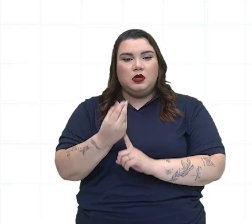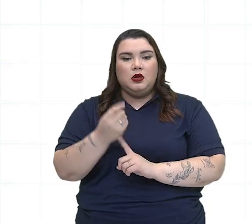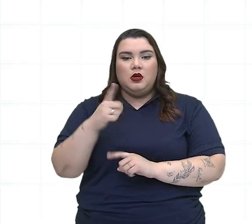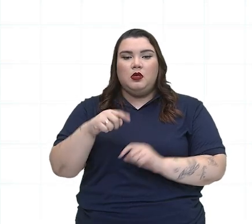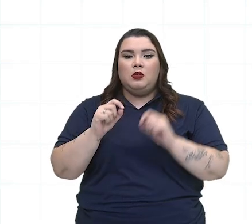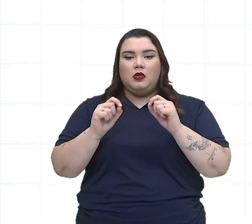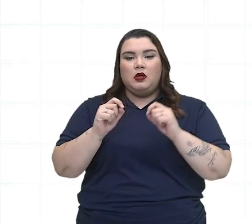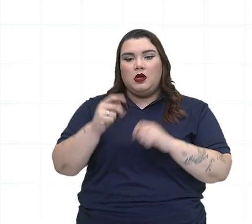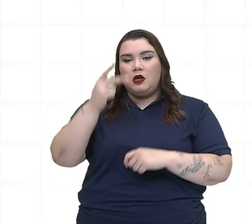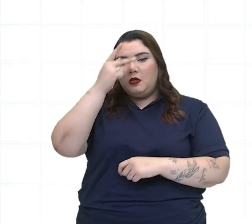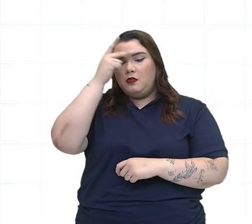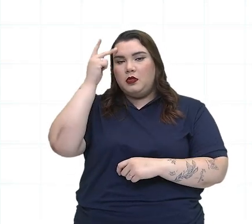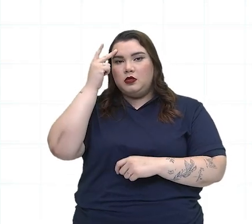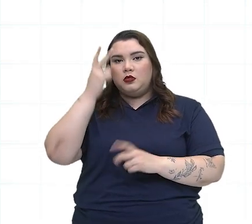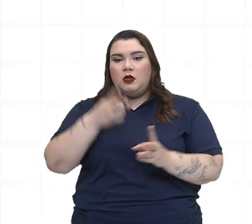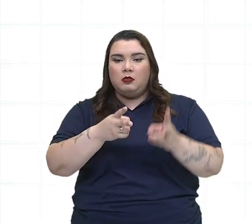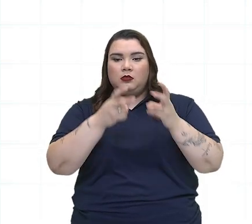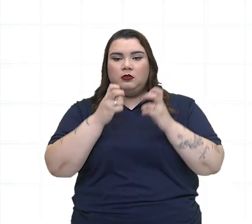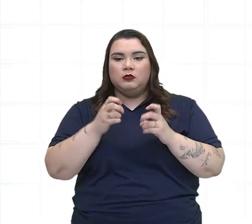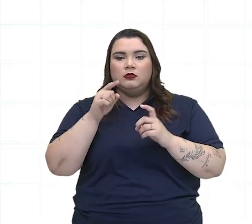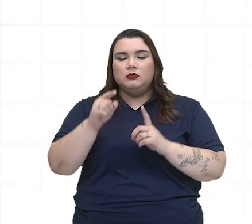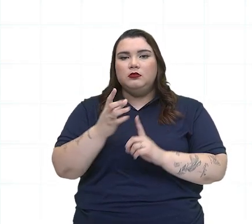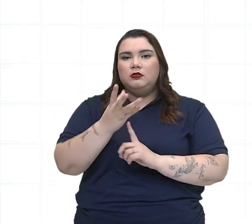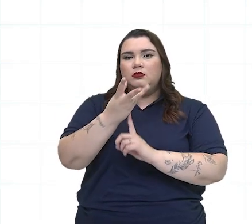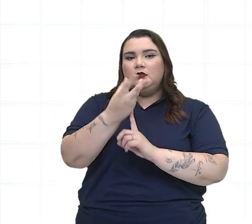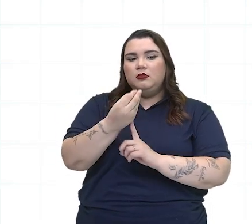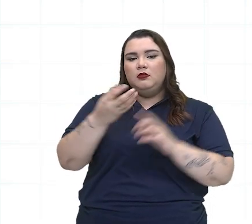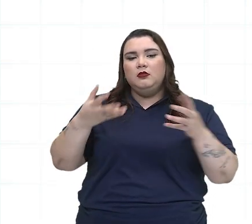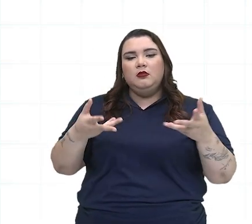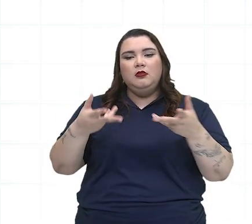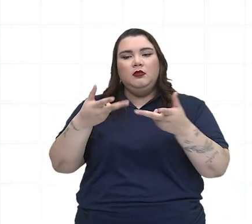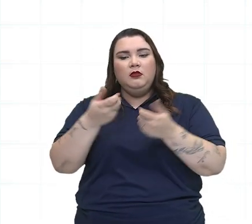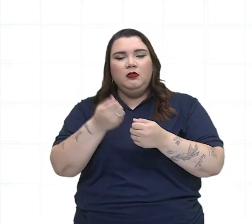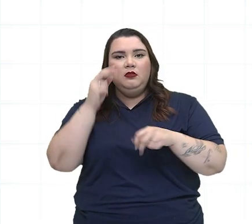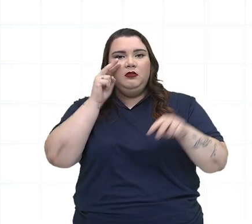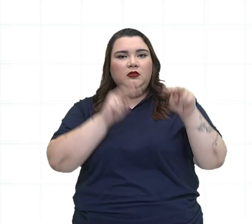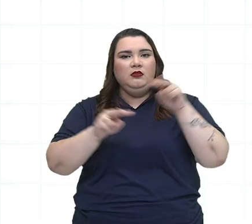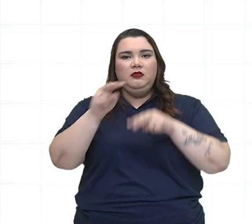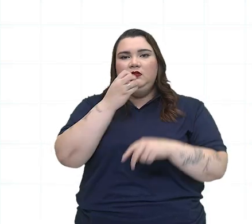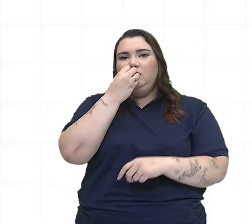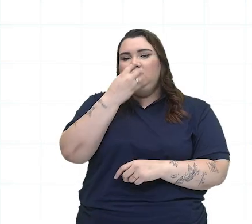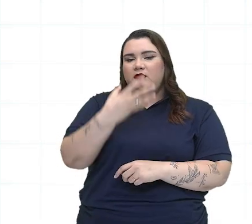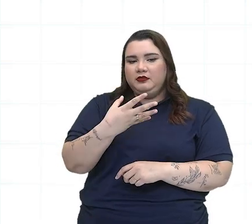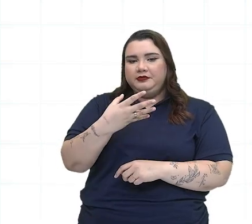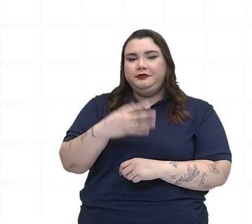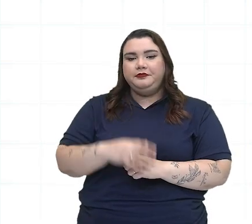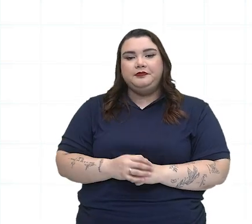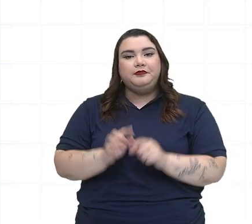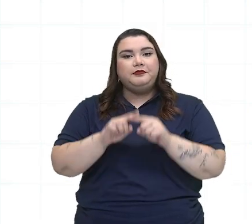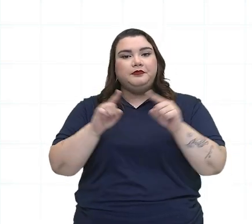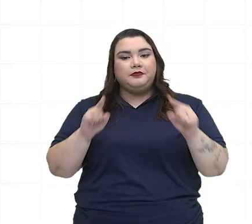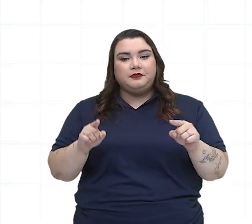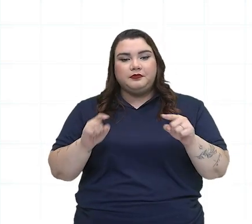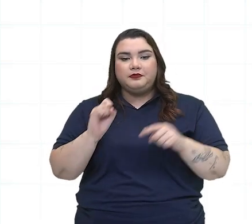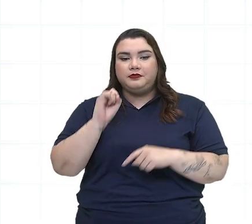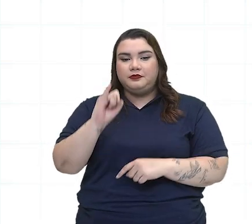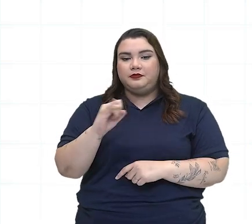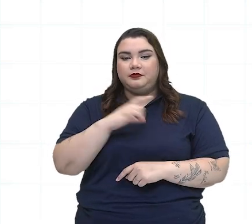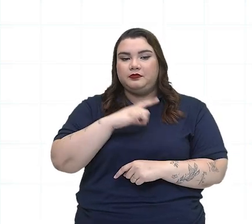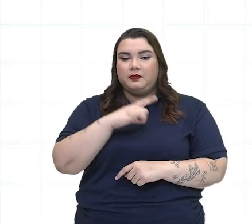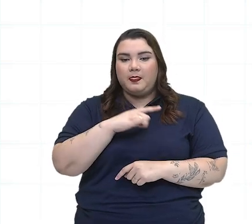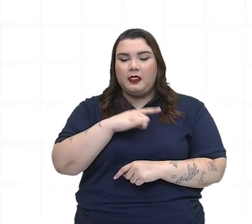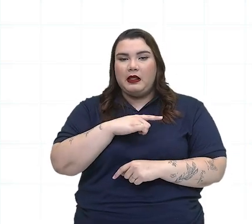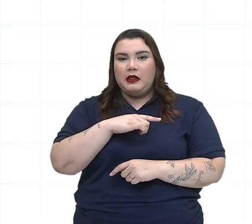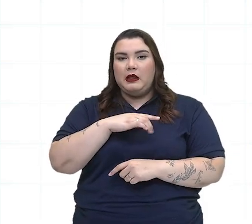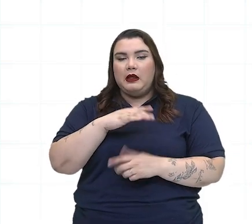o espectador veja a obra de forma ordenada e agradável. No entanto, mesmo no